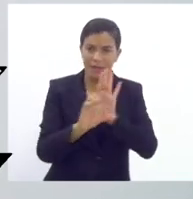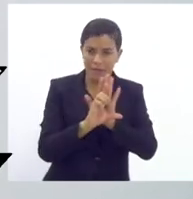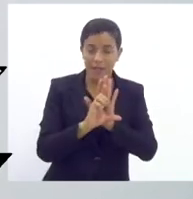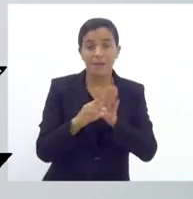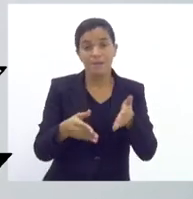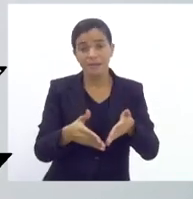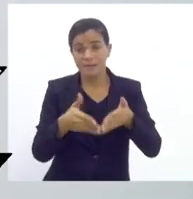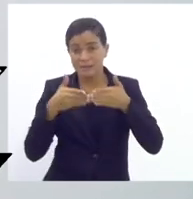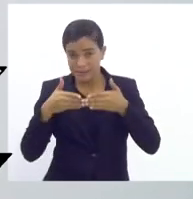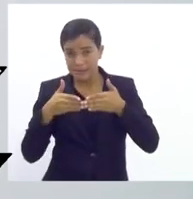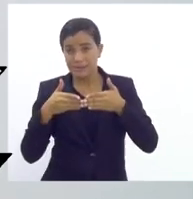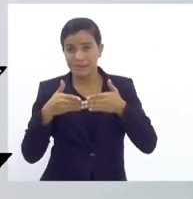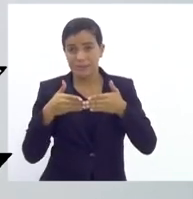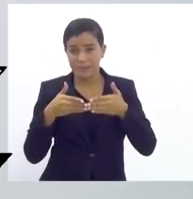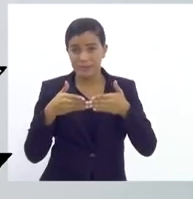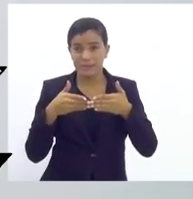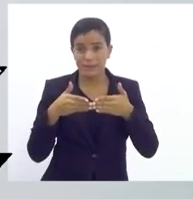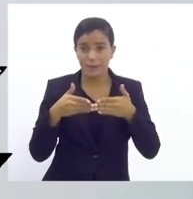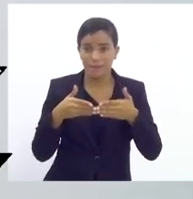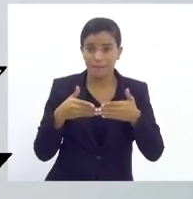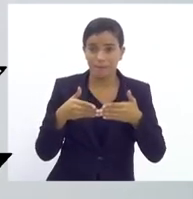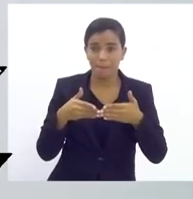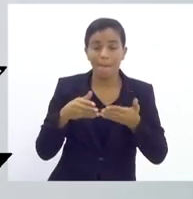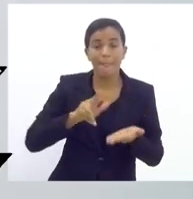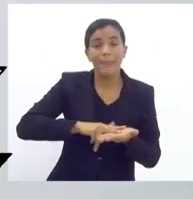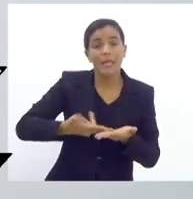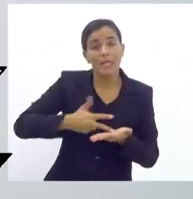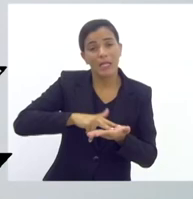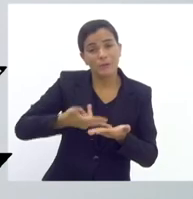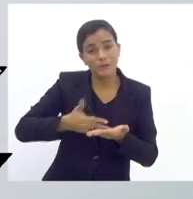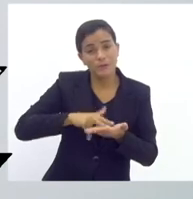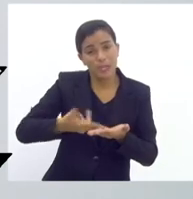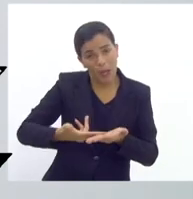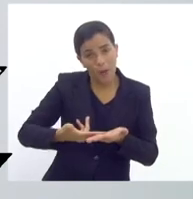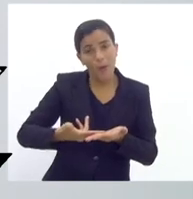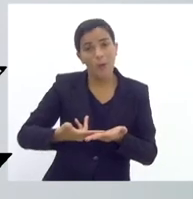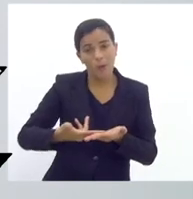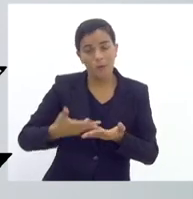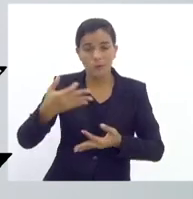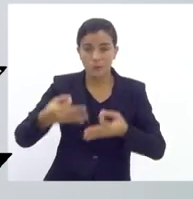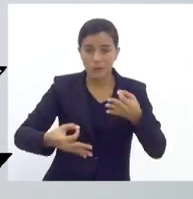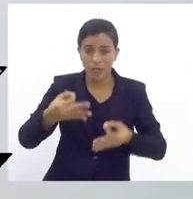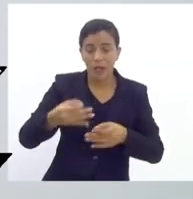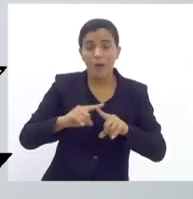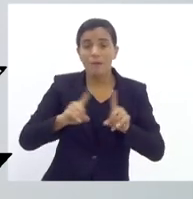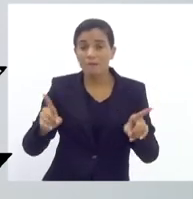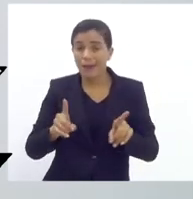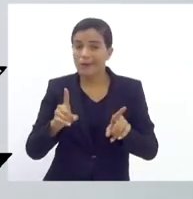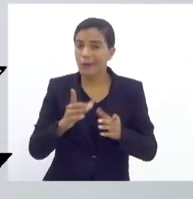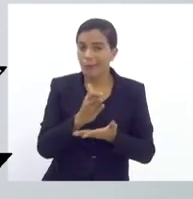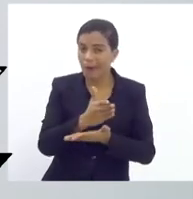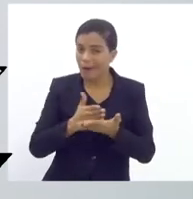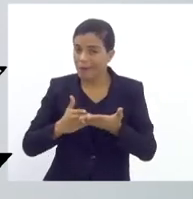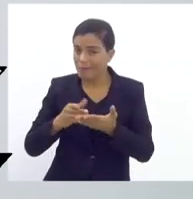isenção do da tradução juramentada só que de fato como a parte do Costeiro foi